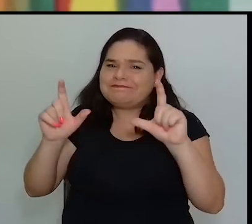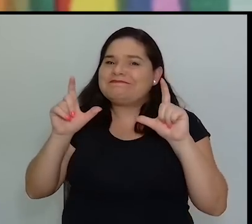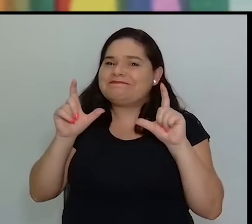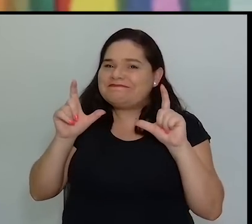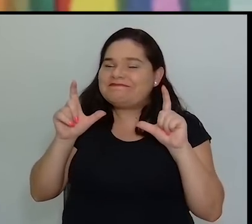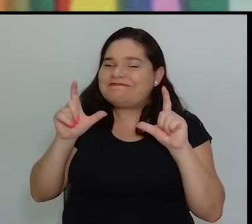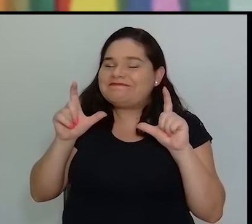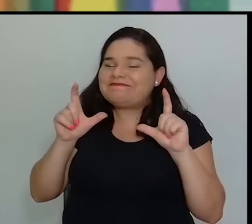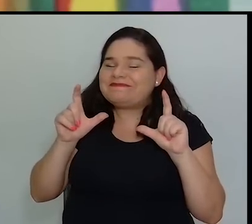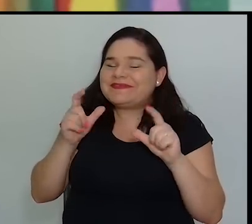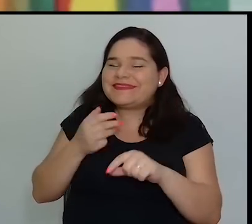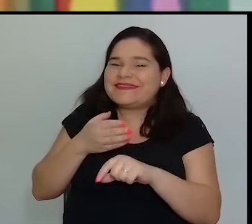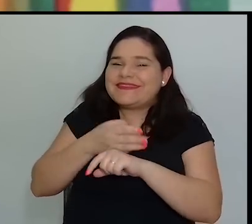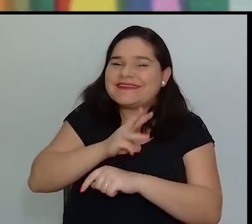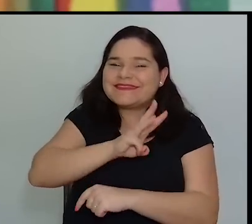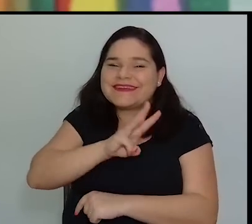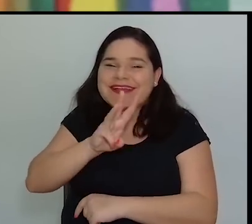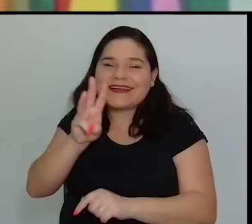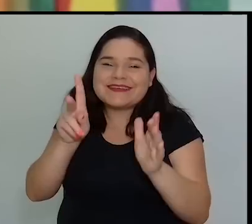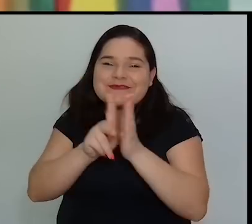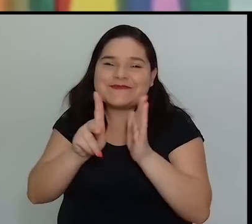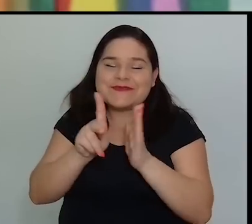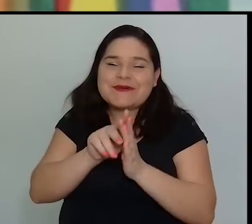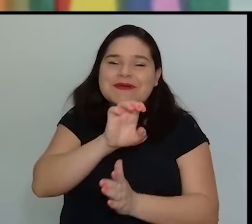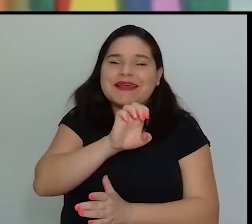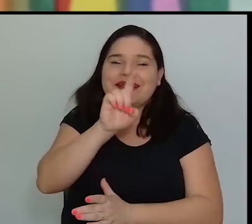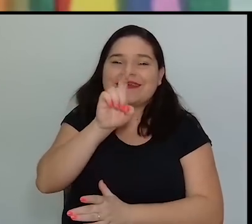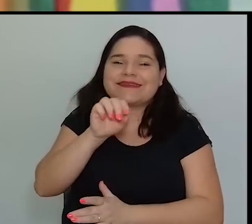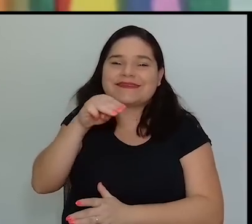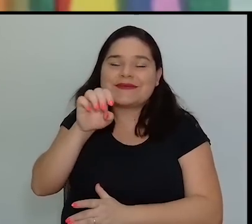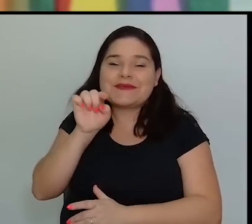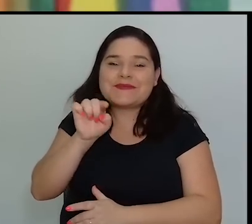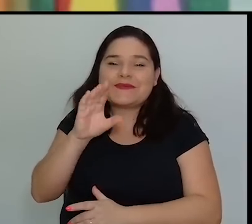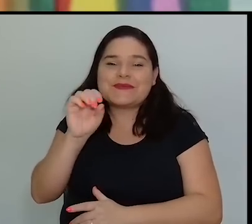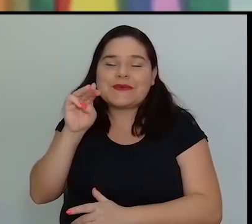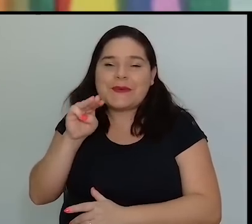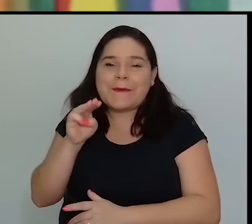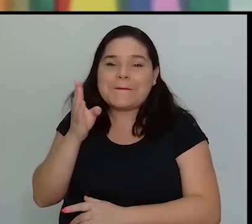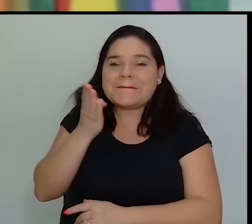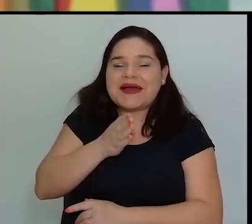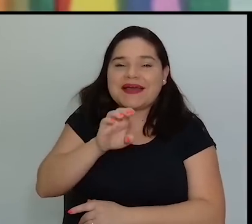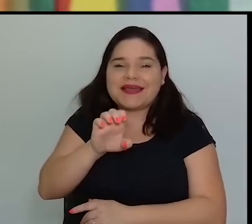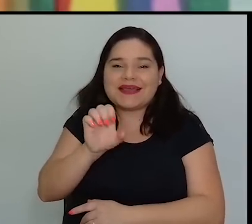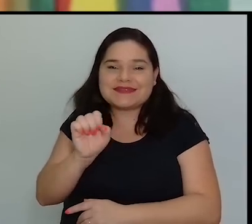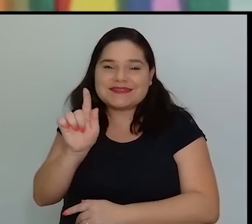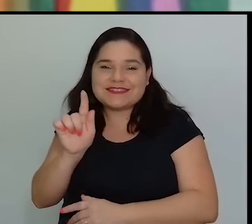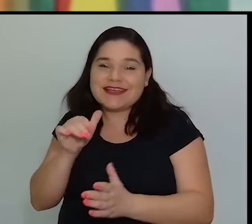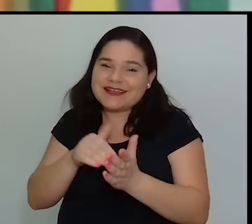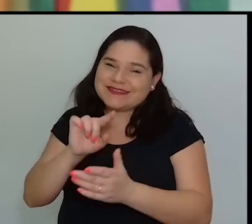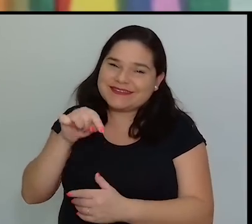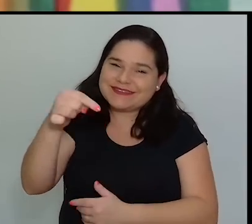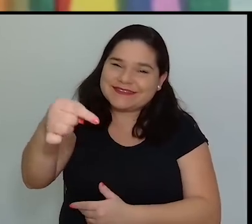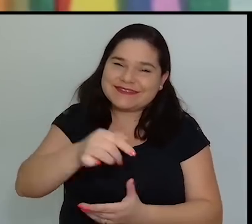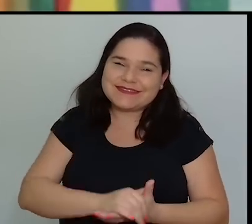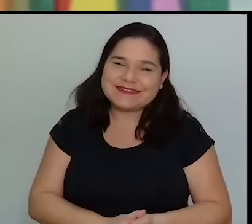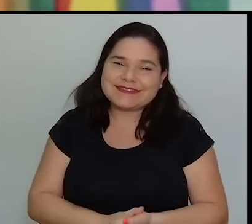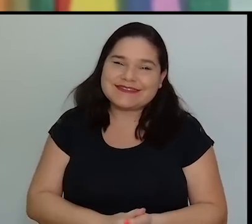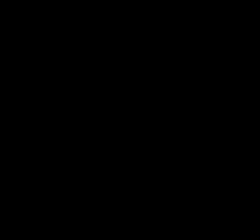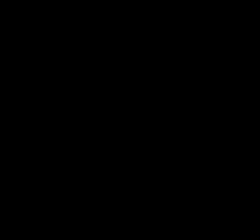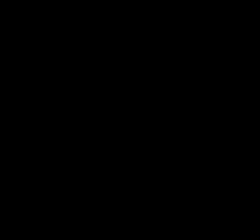acesse aí nossos canais no exame.com/sg até a próxima